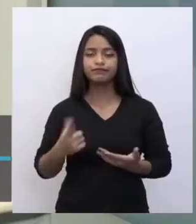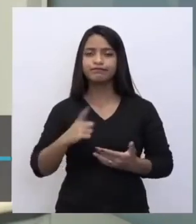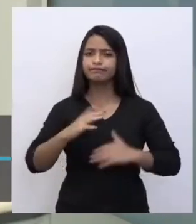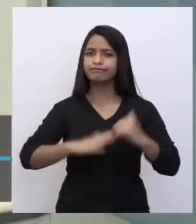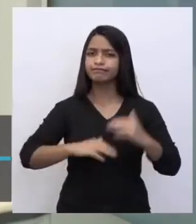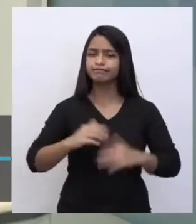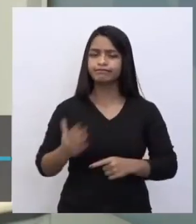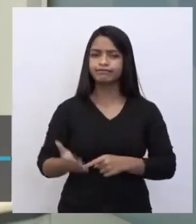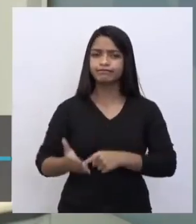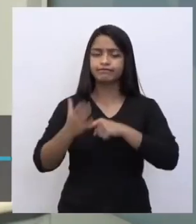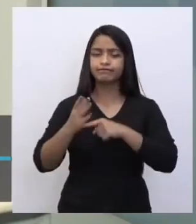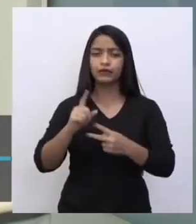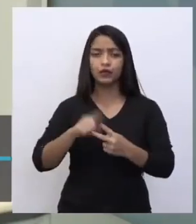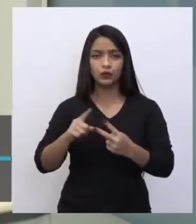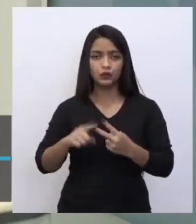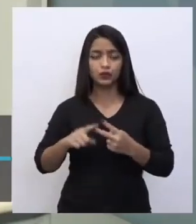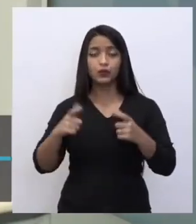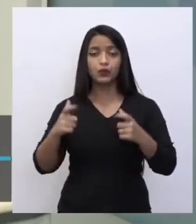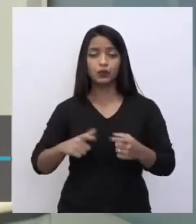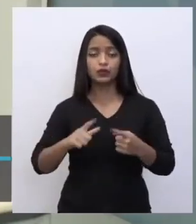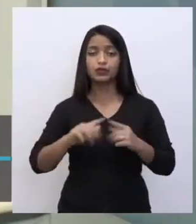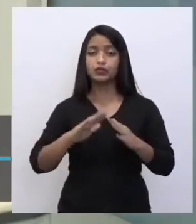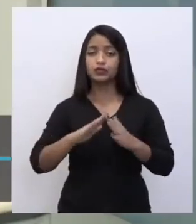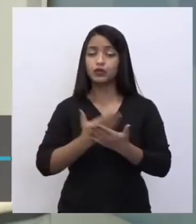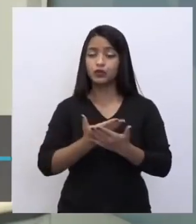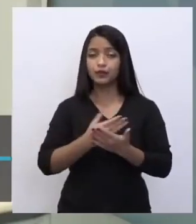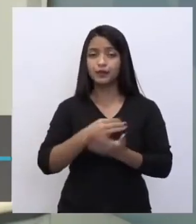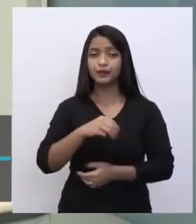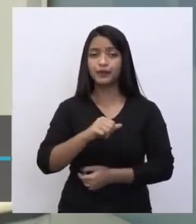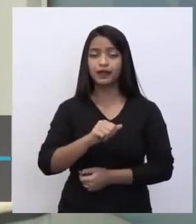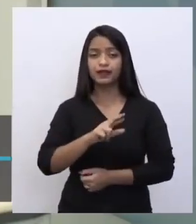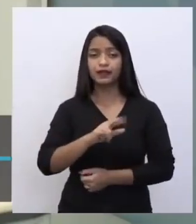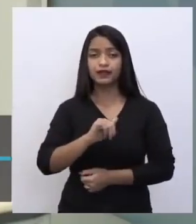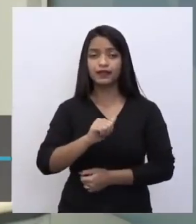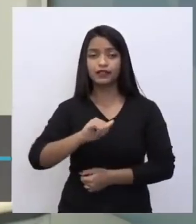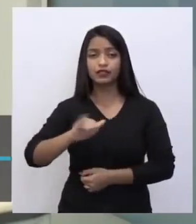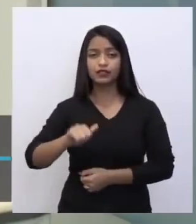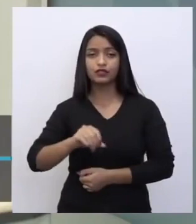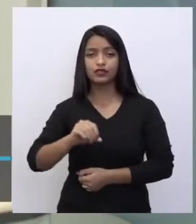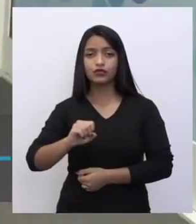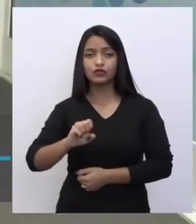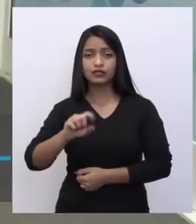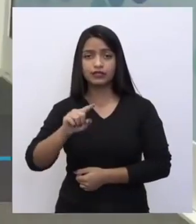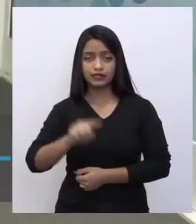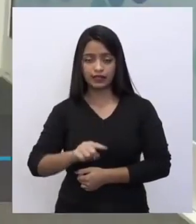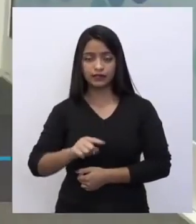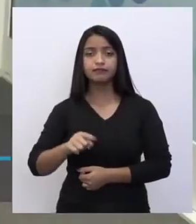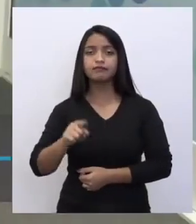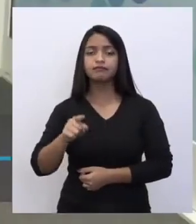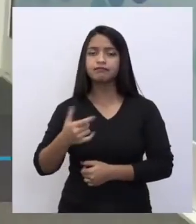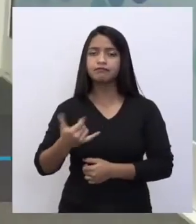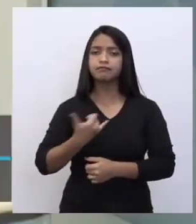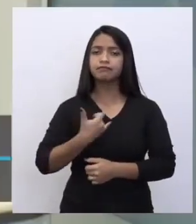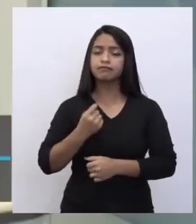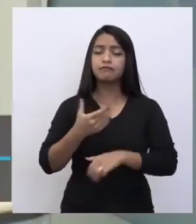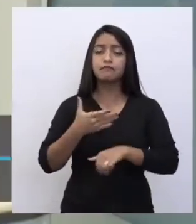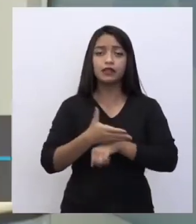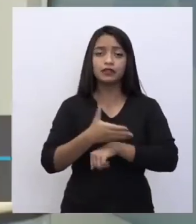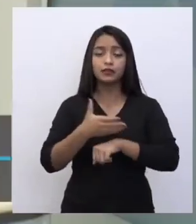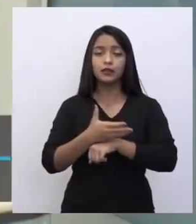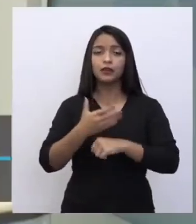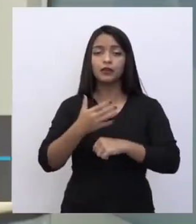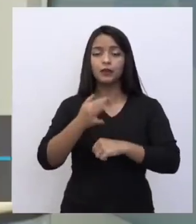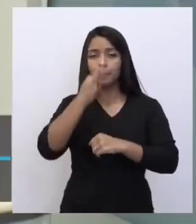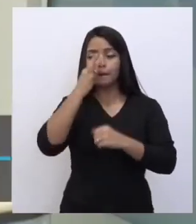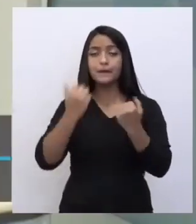escola Maria José de Pirapozinho destacou que participou da Primavera X, que foi um grande movimento, né, em